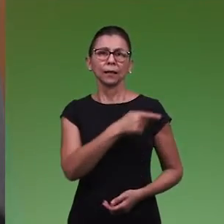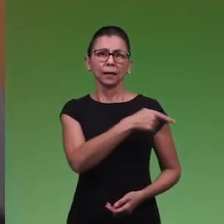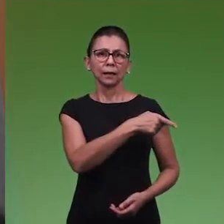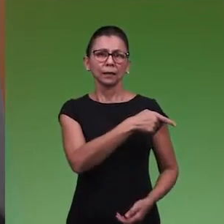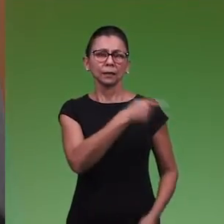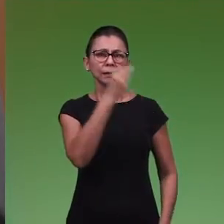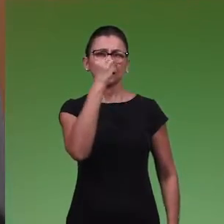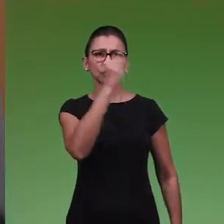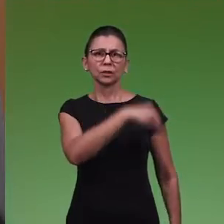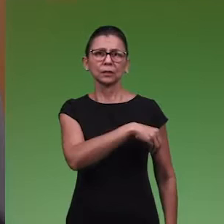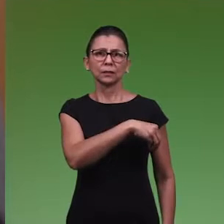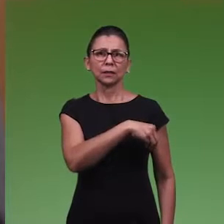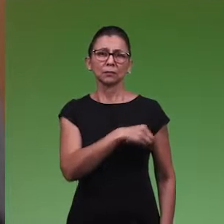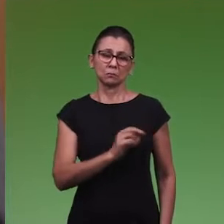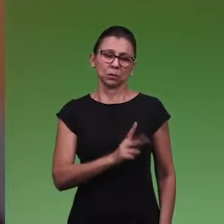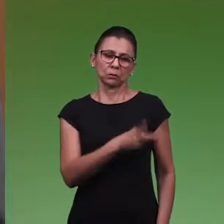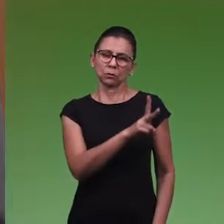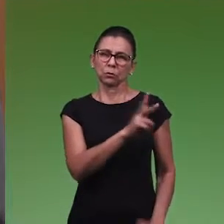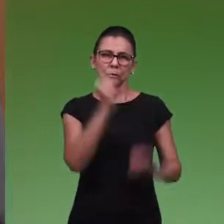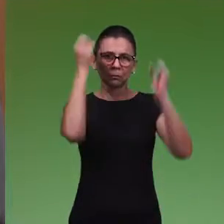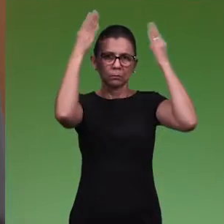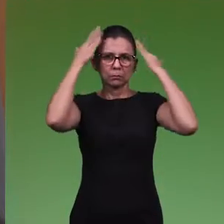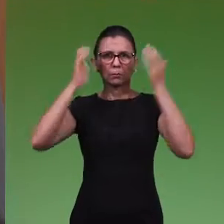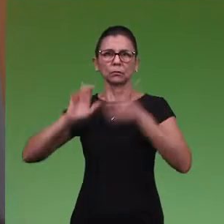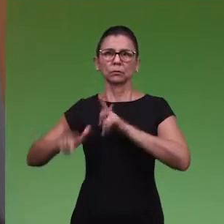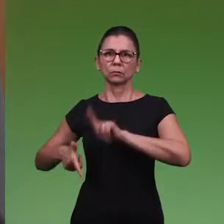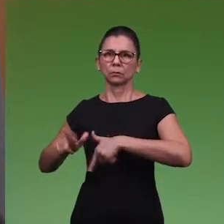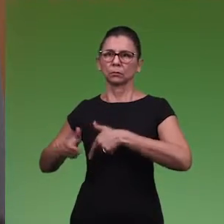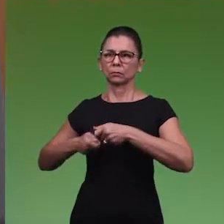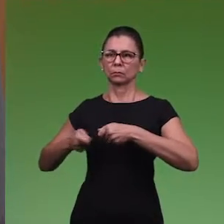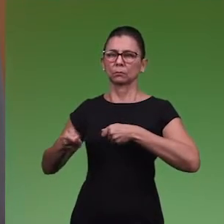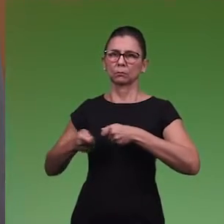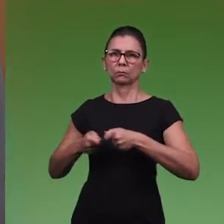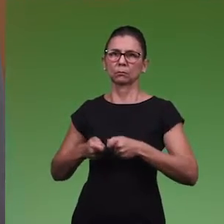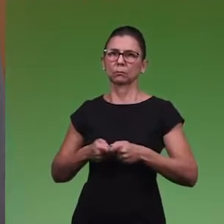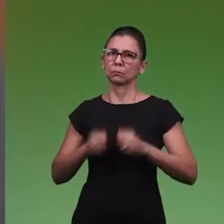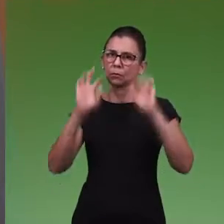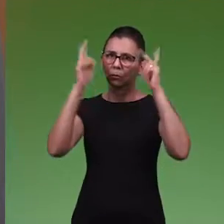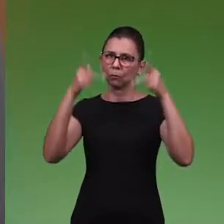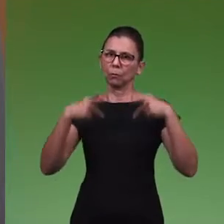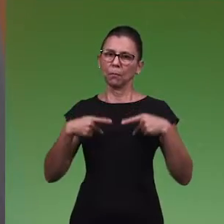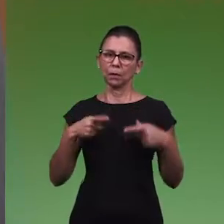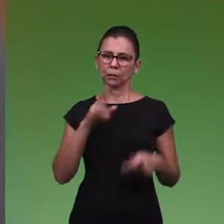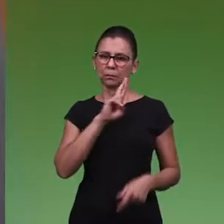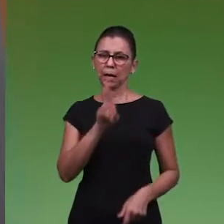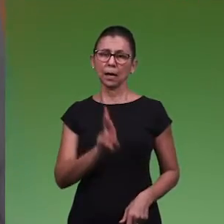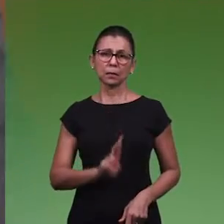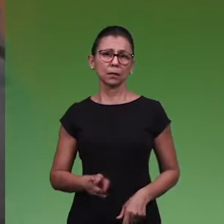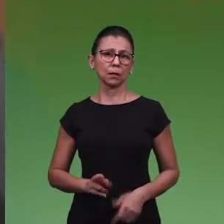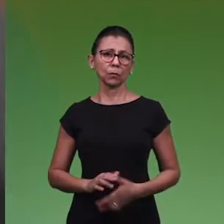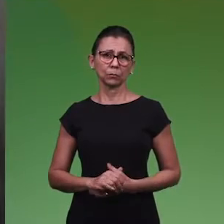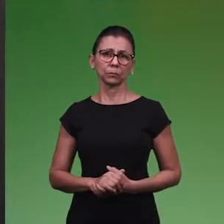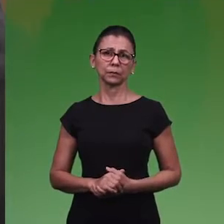estava rejeitado, mas ele continuou como rei de Israel, um rei na carne, como um rei